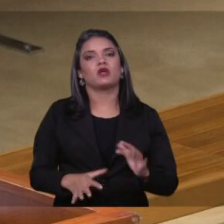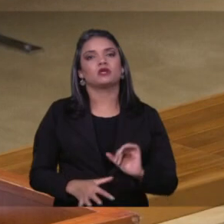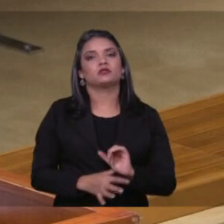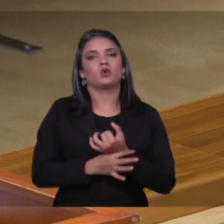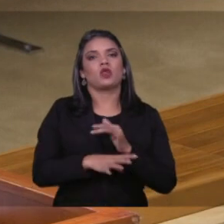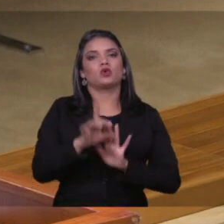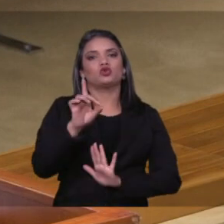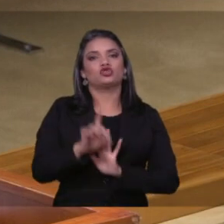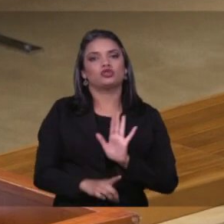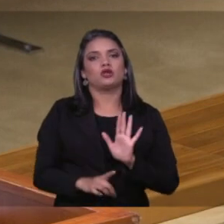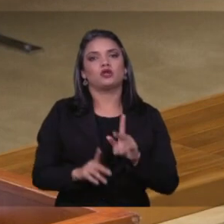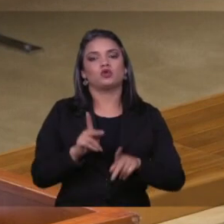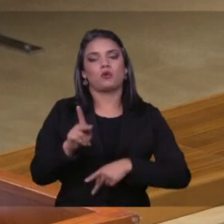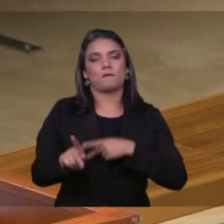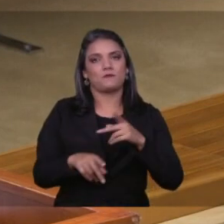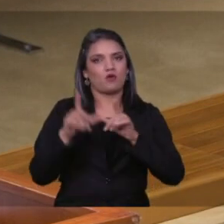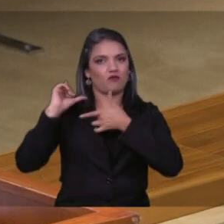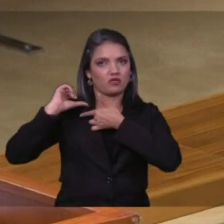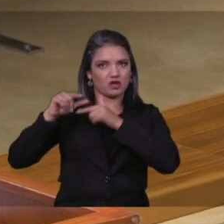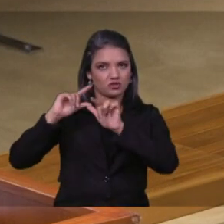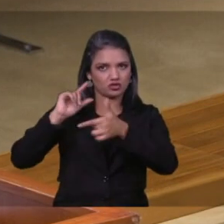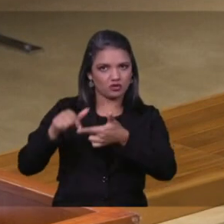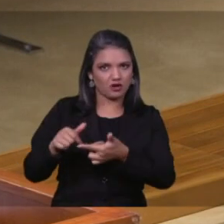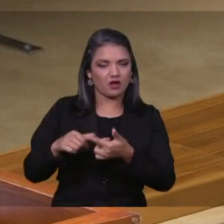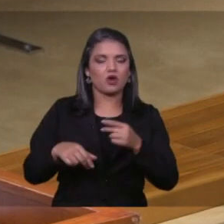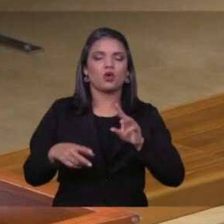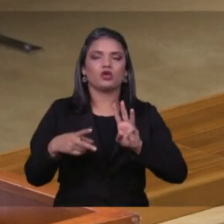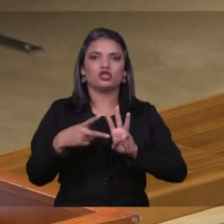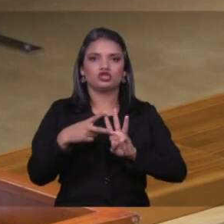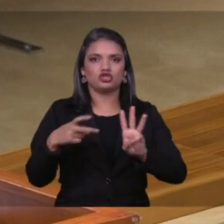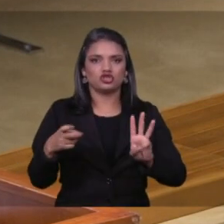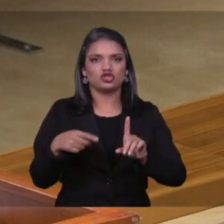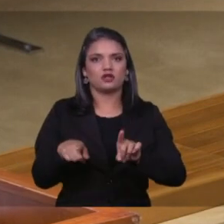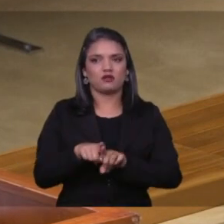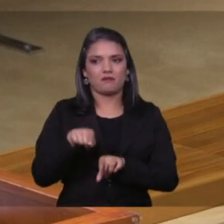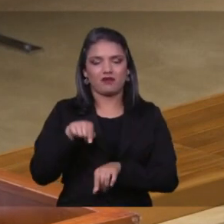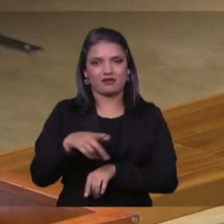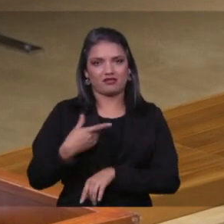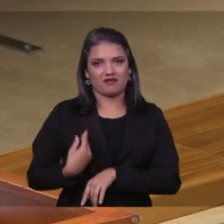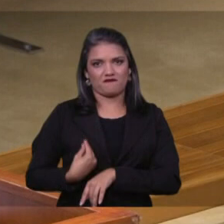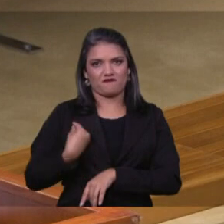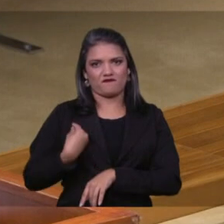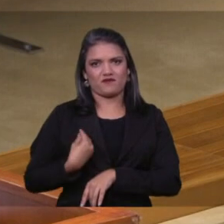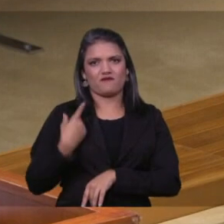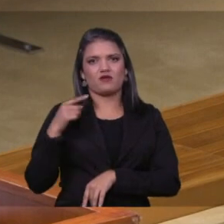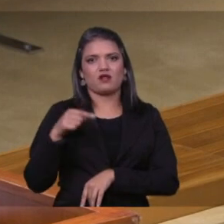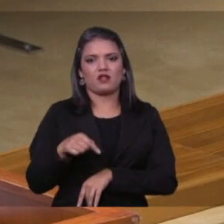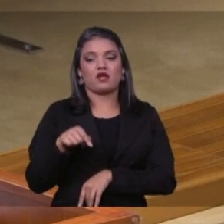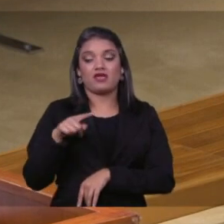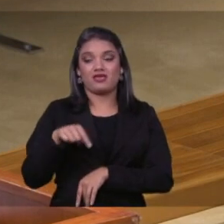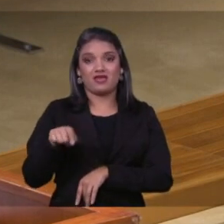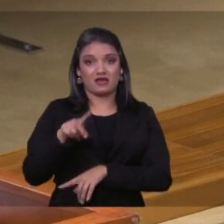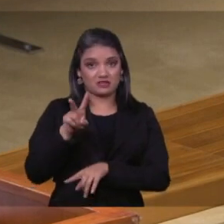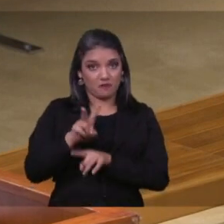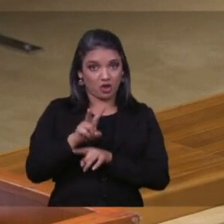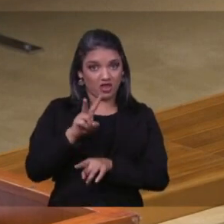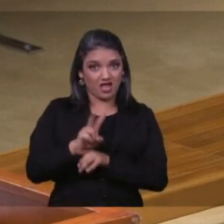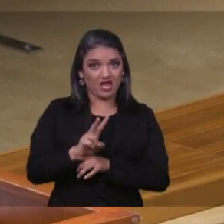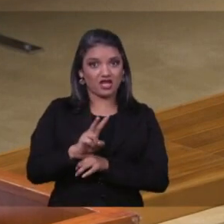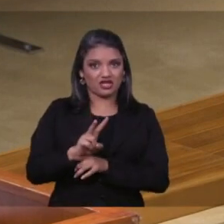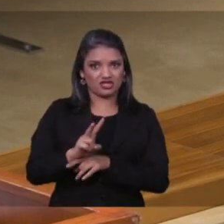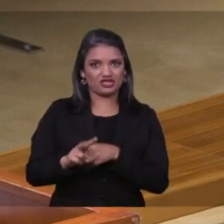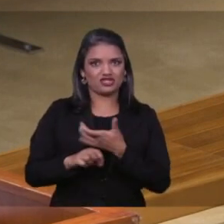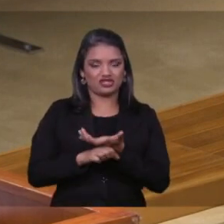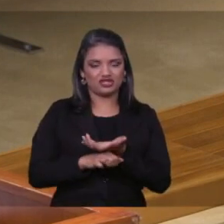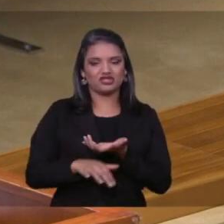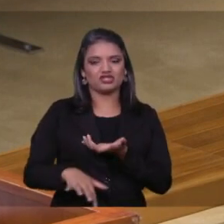populações tradicionais pantaneiras e de comunidades indígenas que historicamente lá vivem e protegem o Pantanal. É